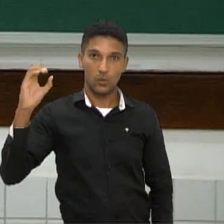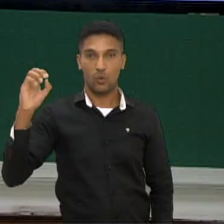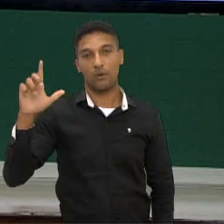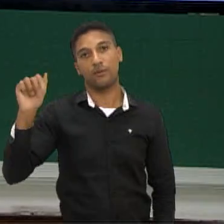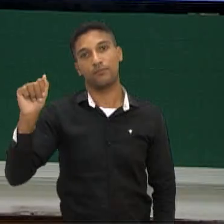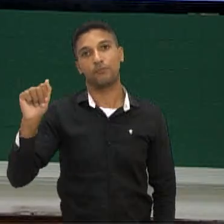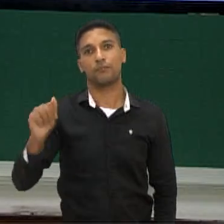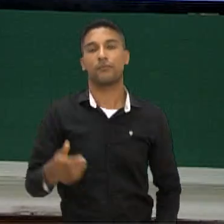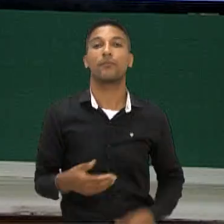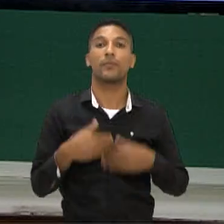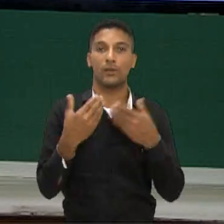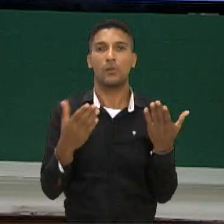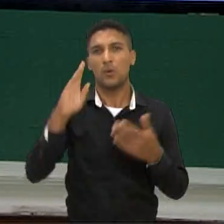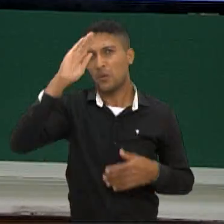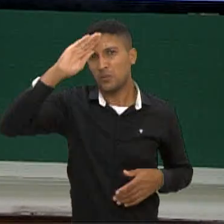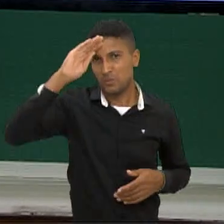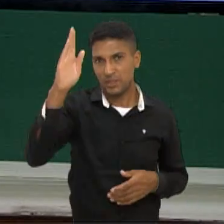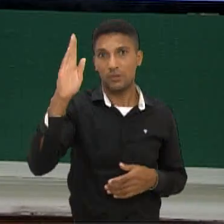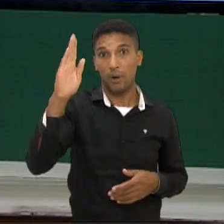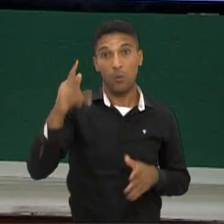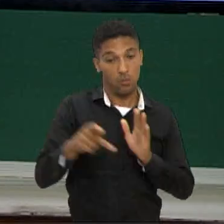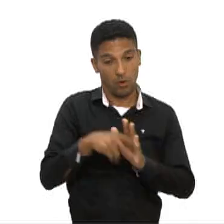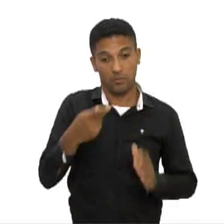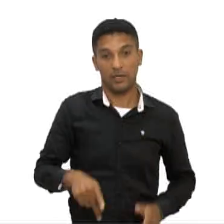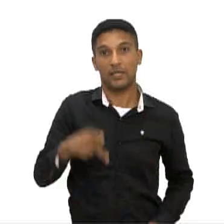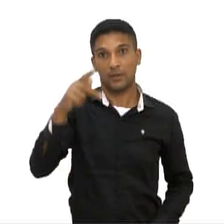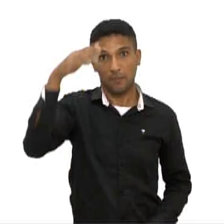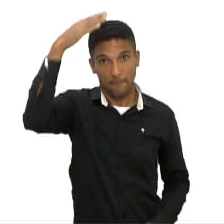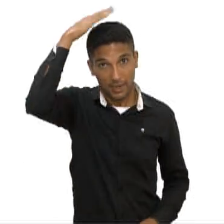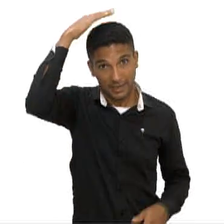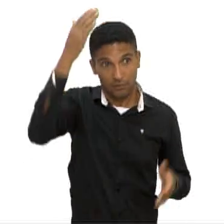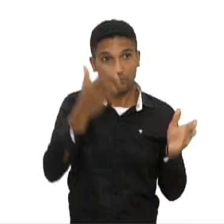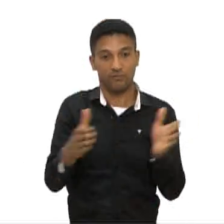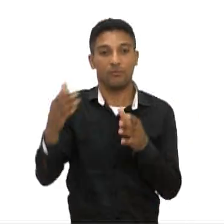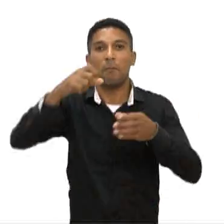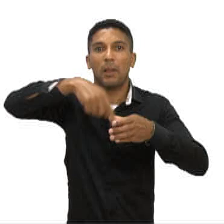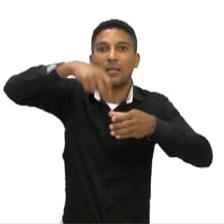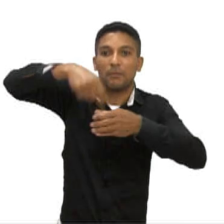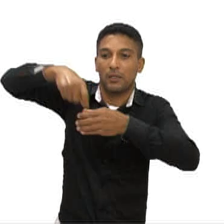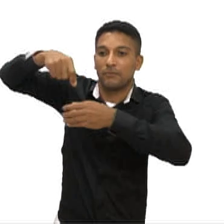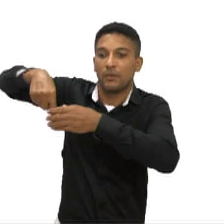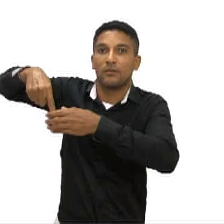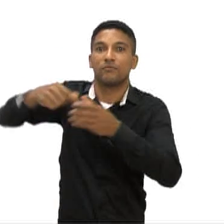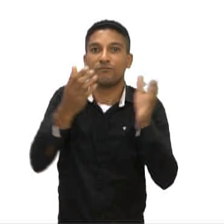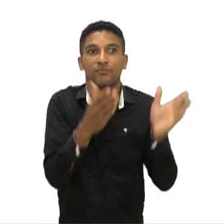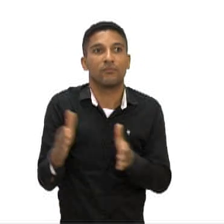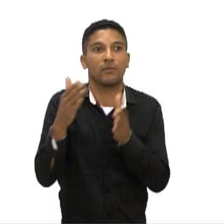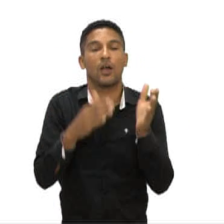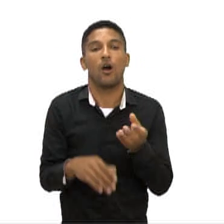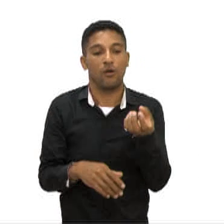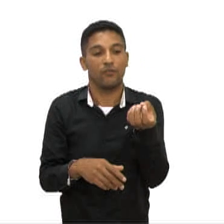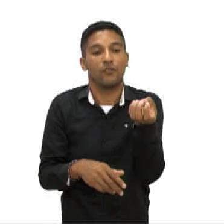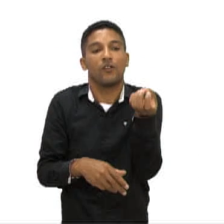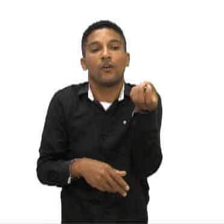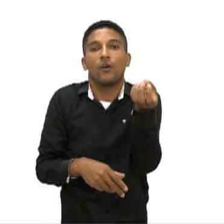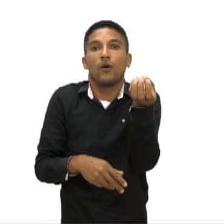produtos agrícolas produzidos no estado é algodão, aqui,